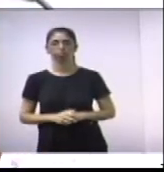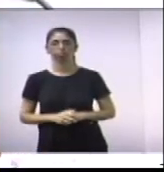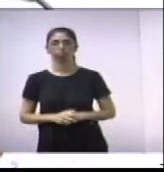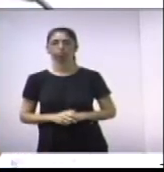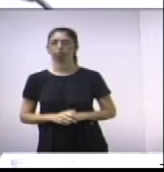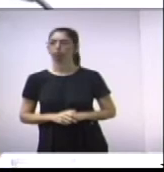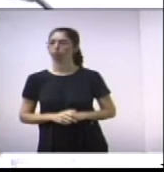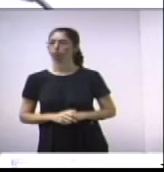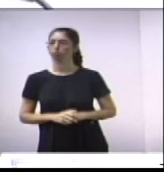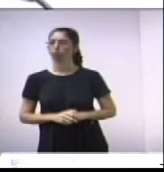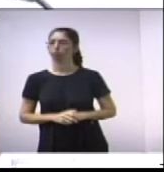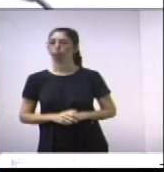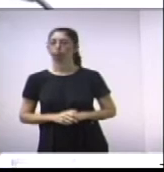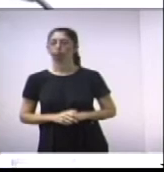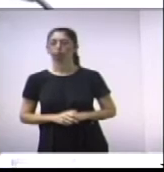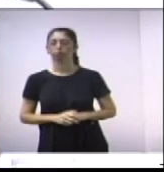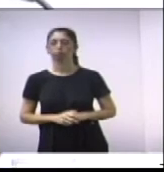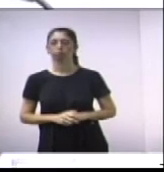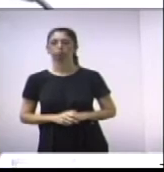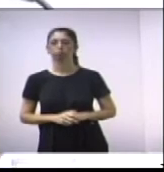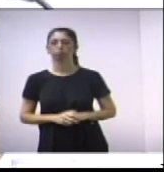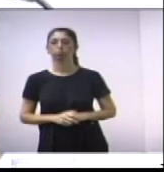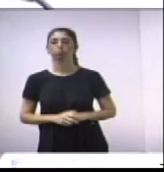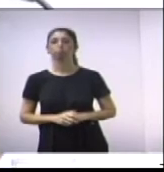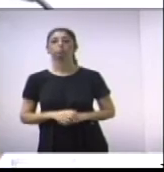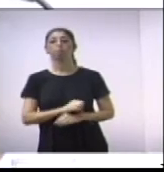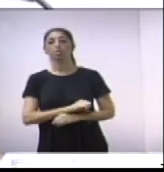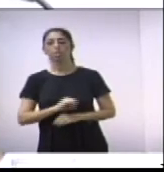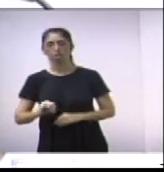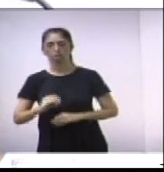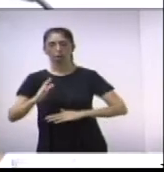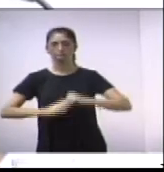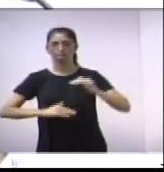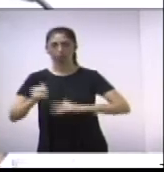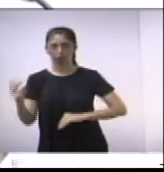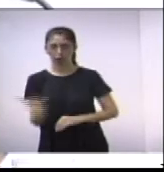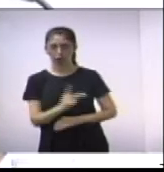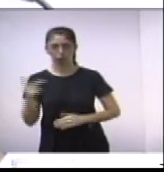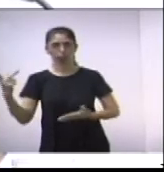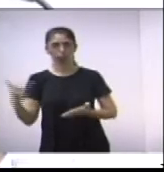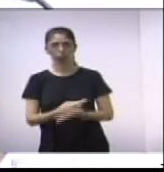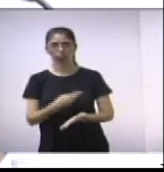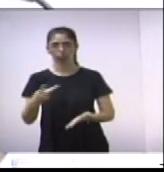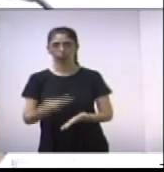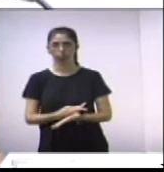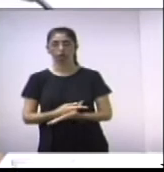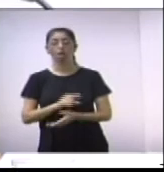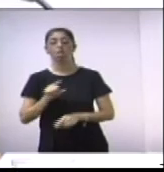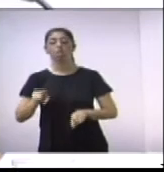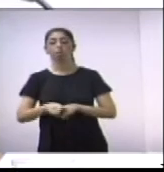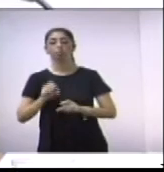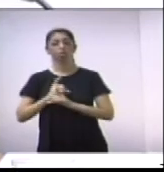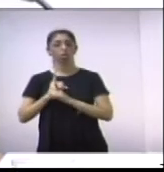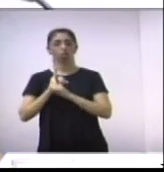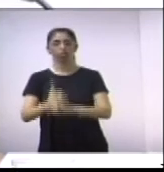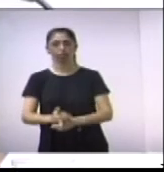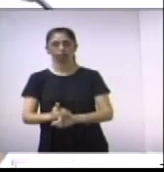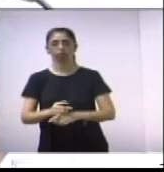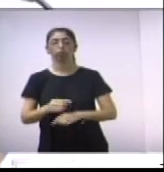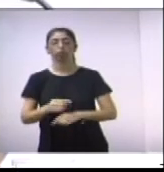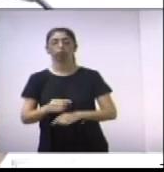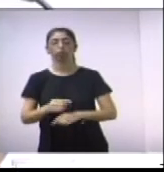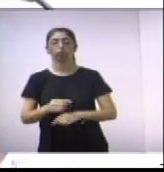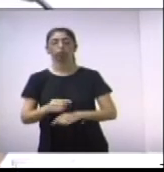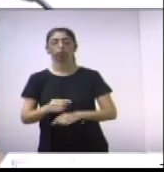grifados. 121. Se tais atitudes não caracterizam negligência da defesa de bens, rendas, direitos e interesses